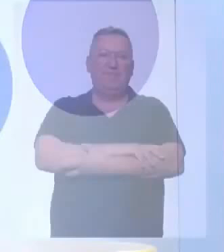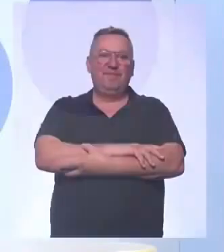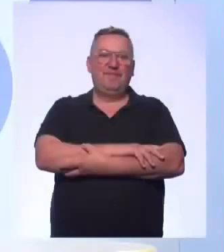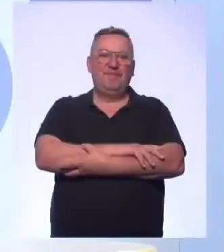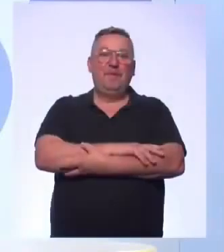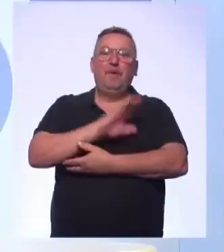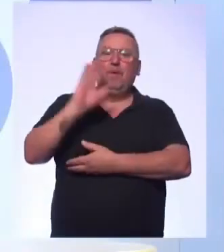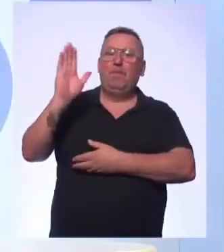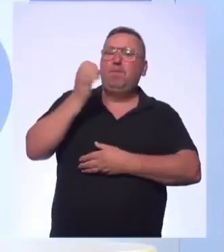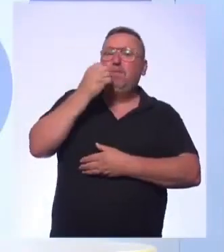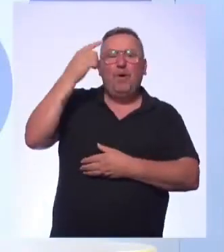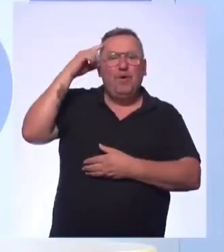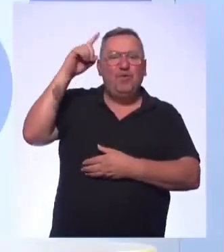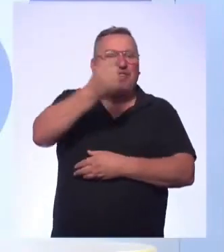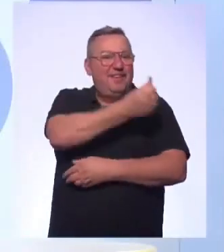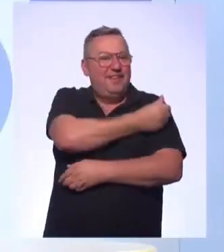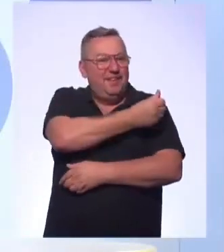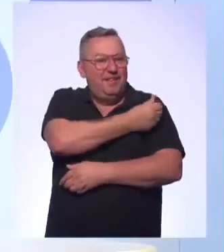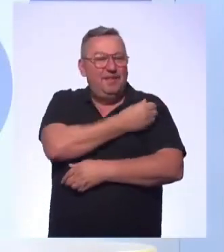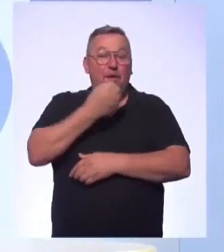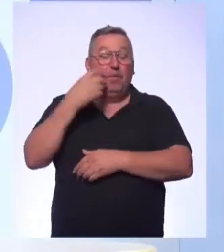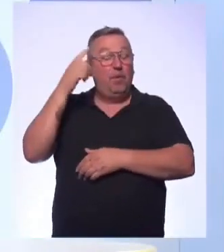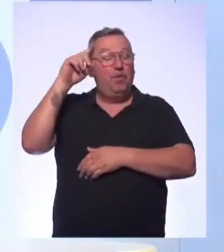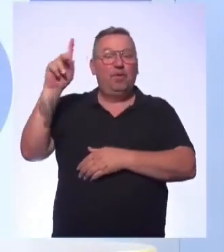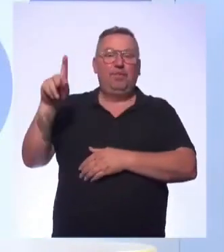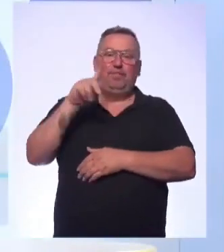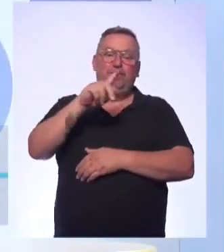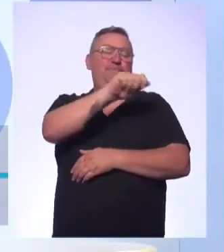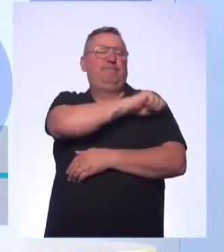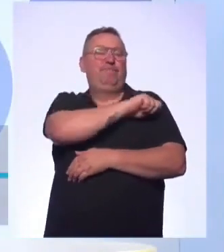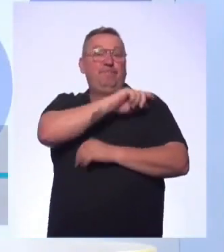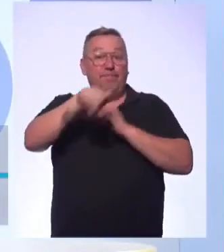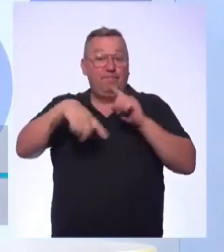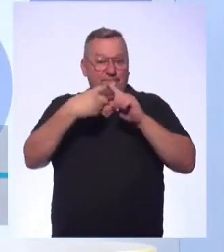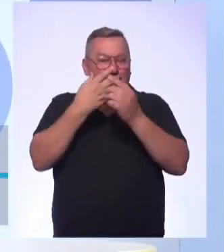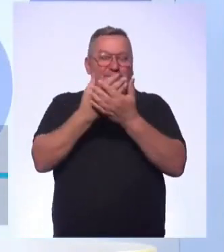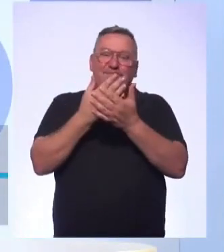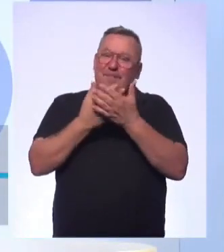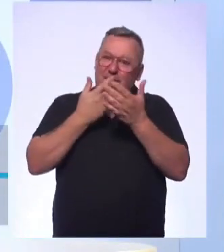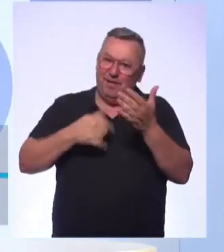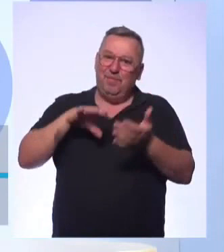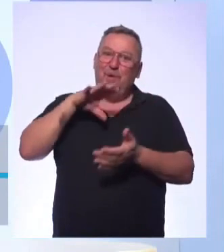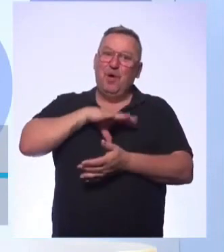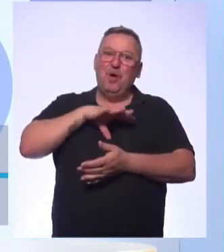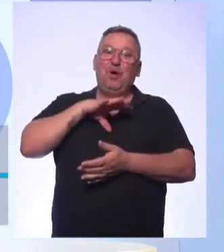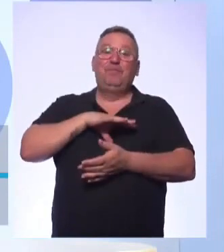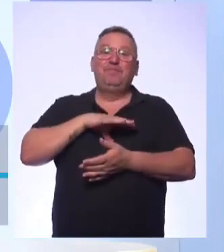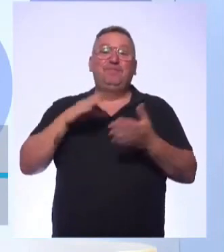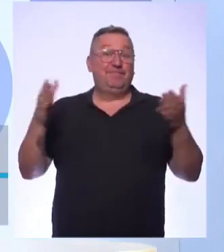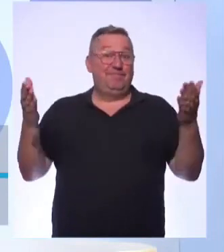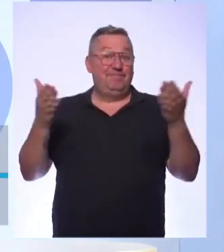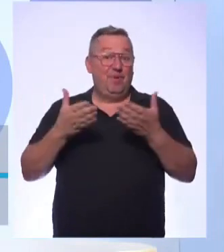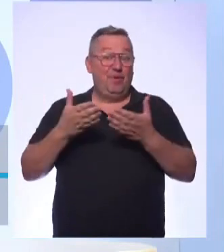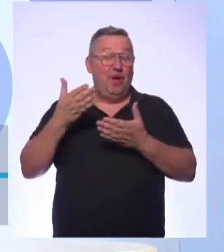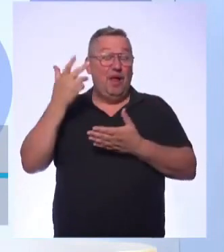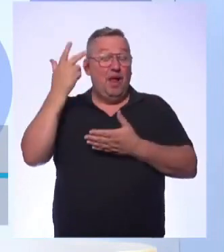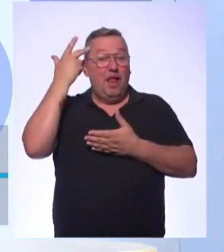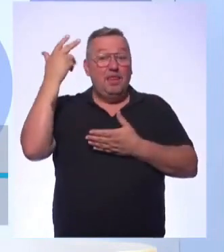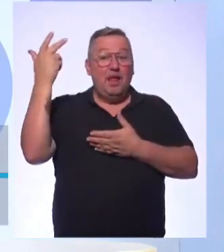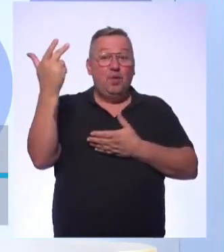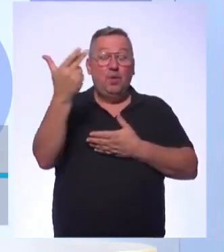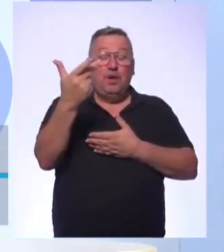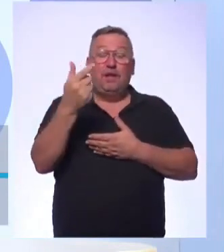Bom dia, sexto ano, bom dia, professores e alunos. Mais uma aula de língua portuguesa, hein? Hoje, a natureza e o